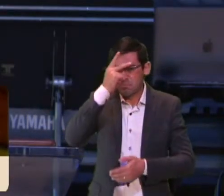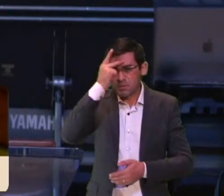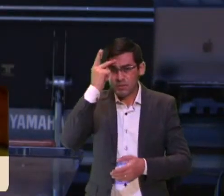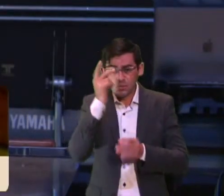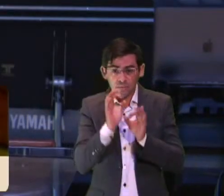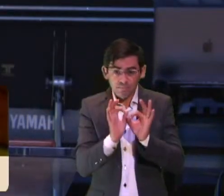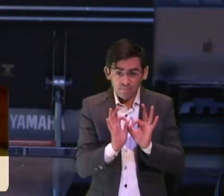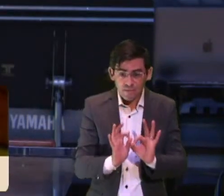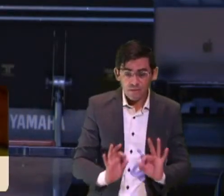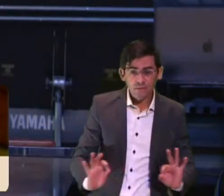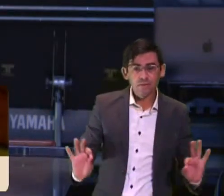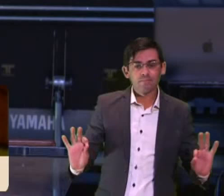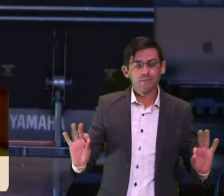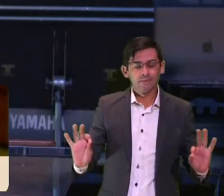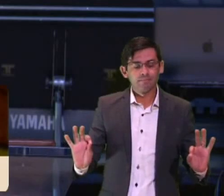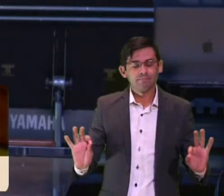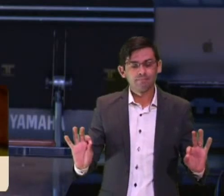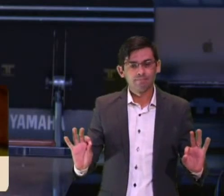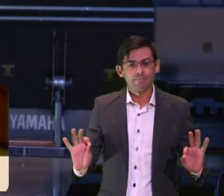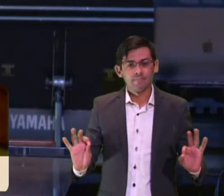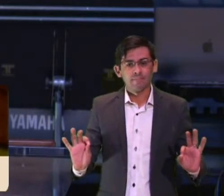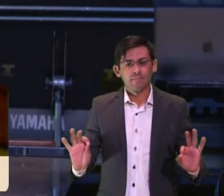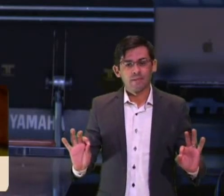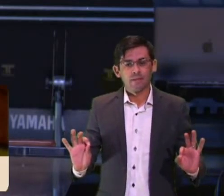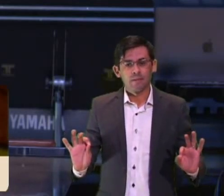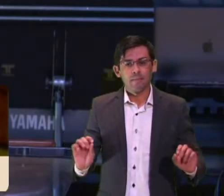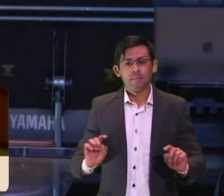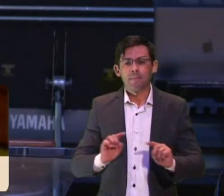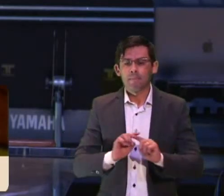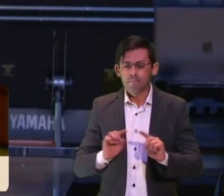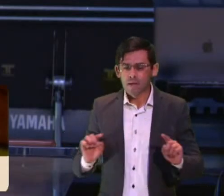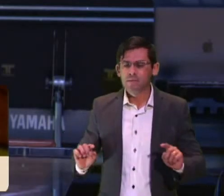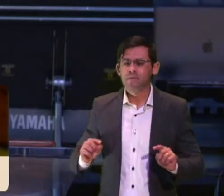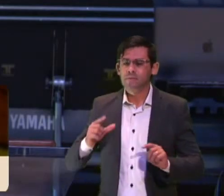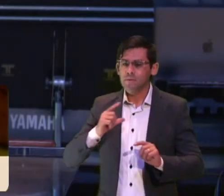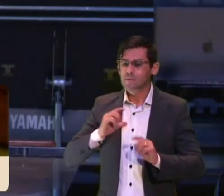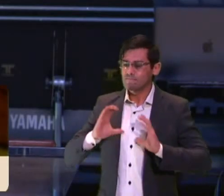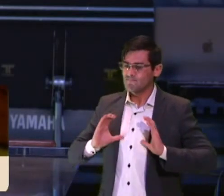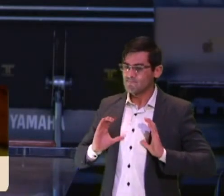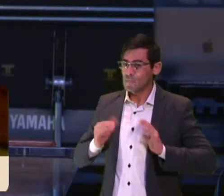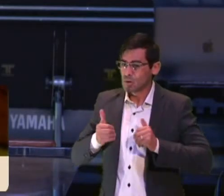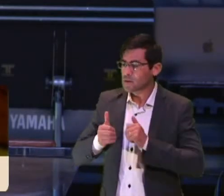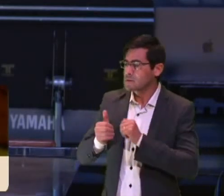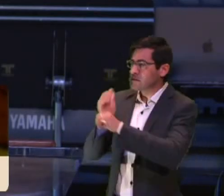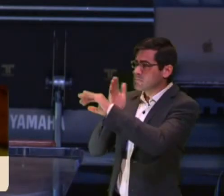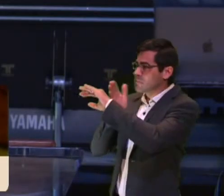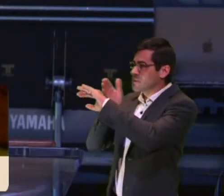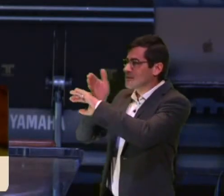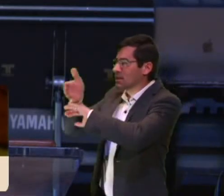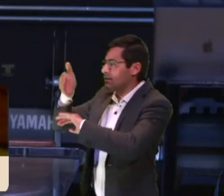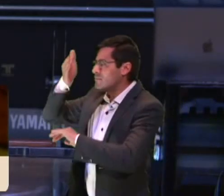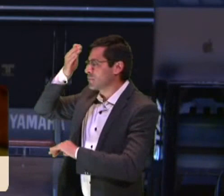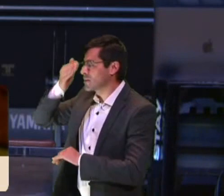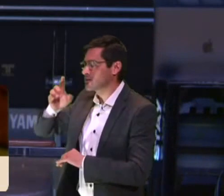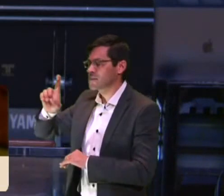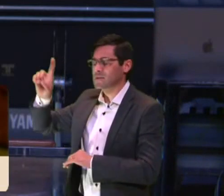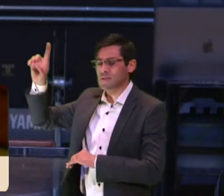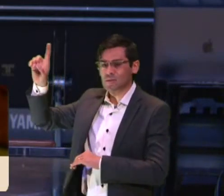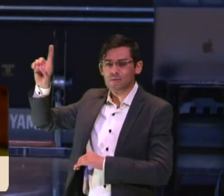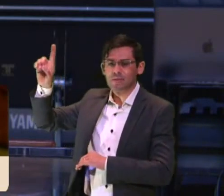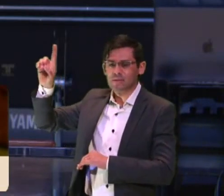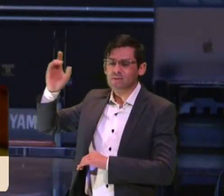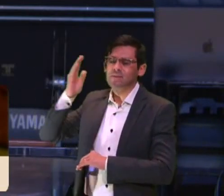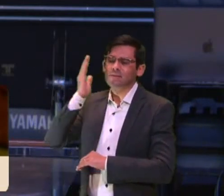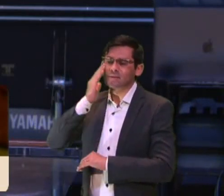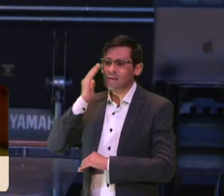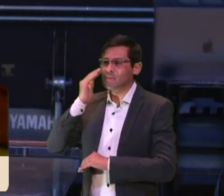dispenseiros, que acessam a sala do trono, eles sabem que não há limites para o